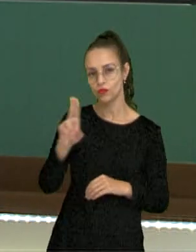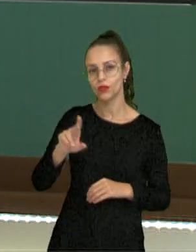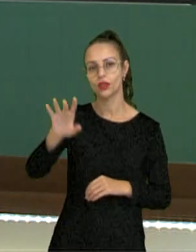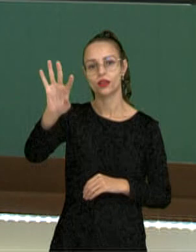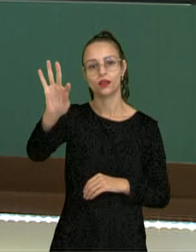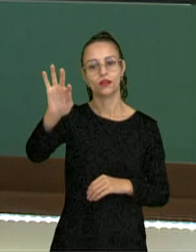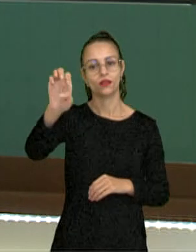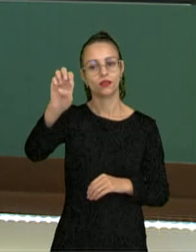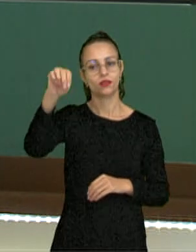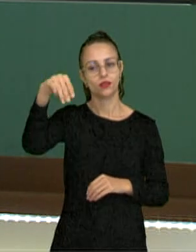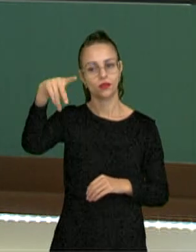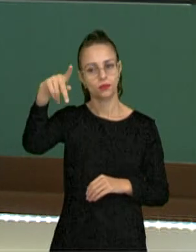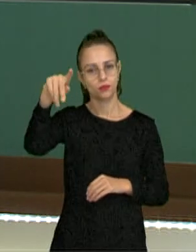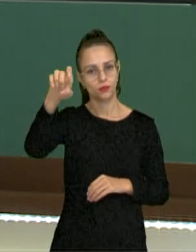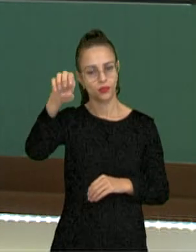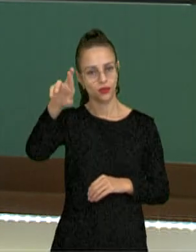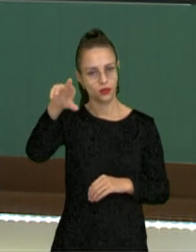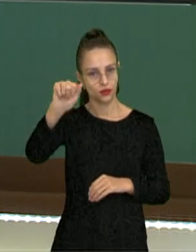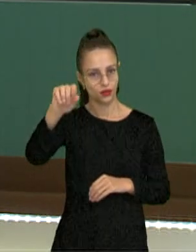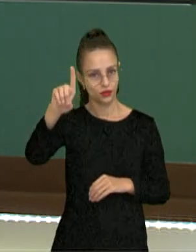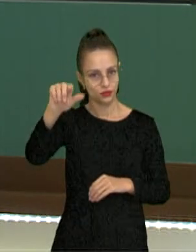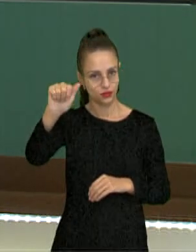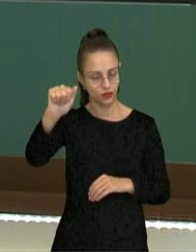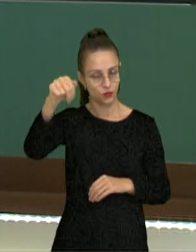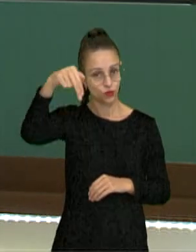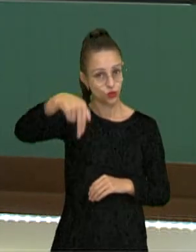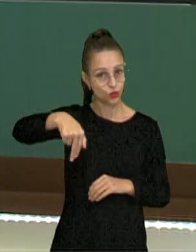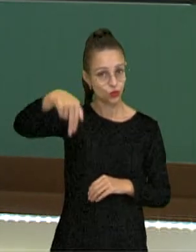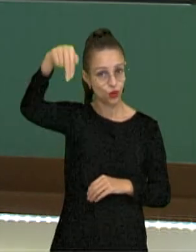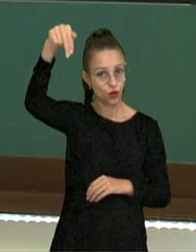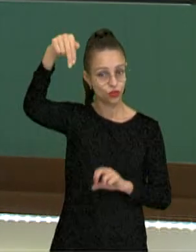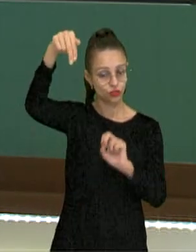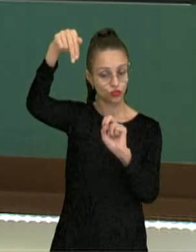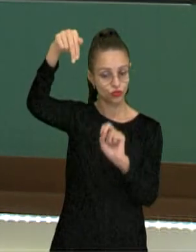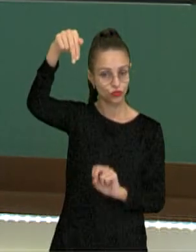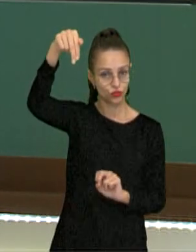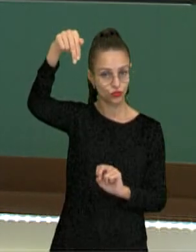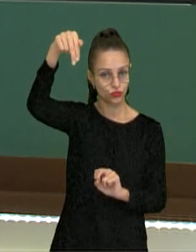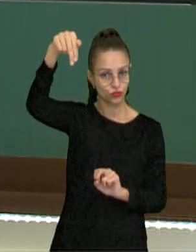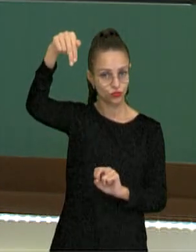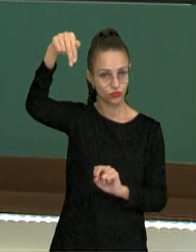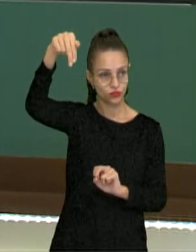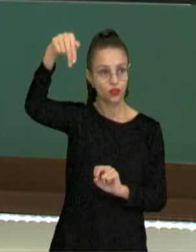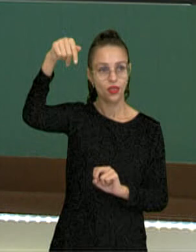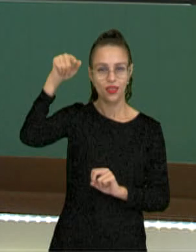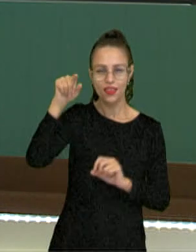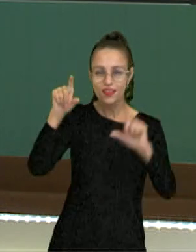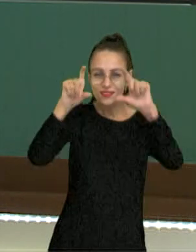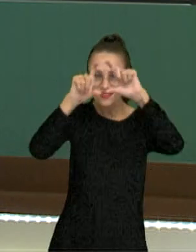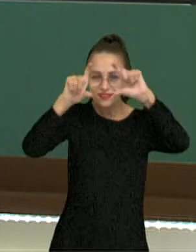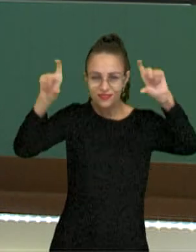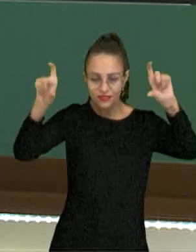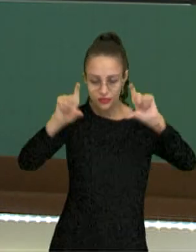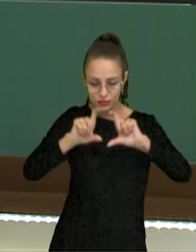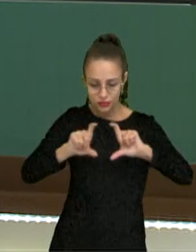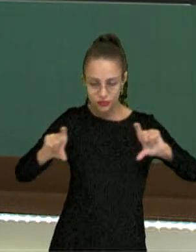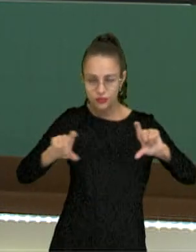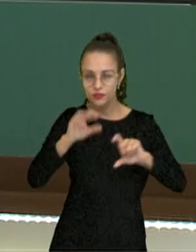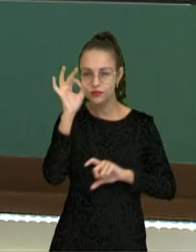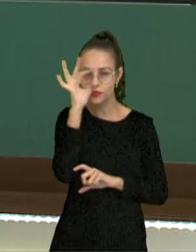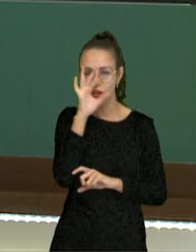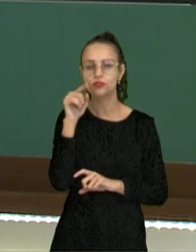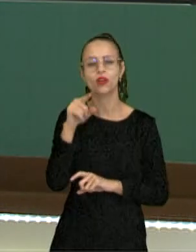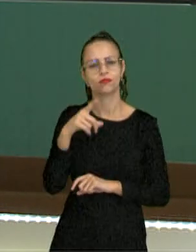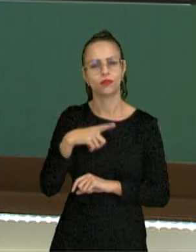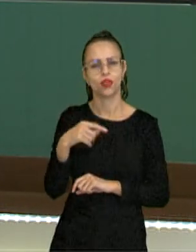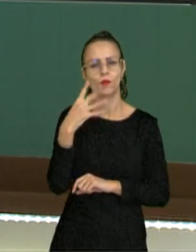norte e zona temperada do sul. Então, nessas áreas aqui, as 4 estações do ano são bem definidas.